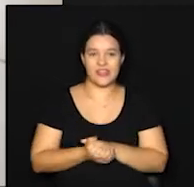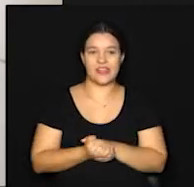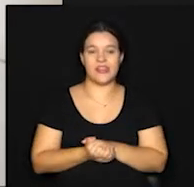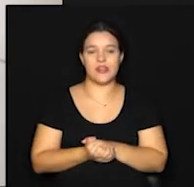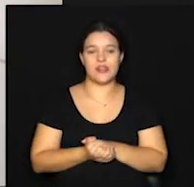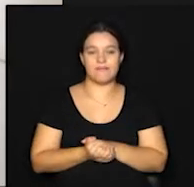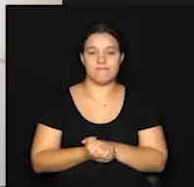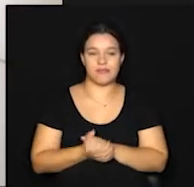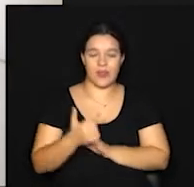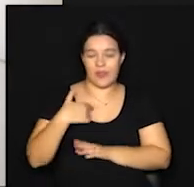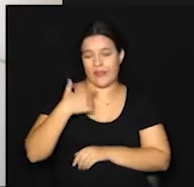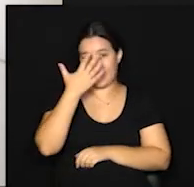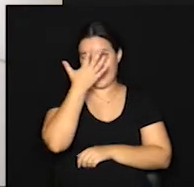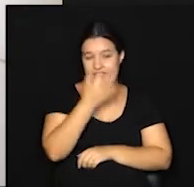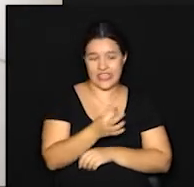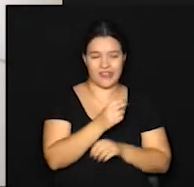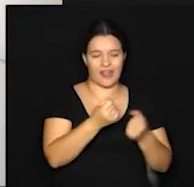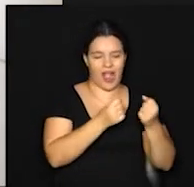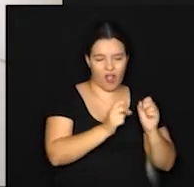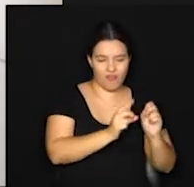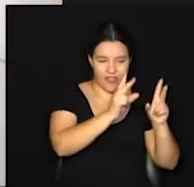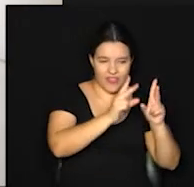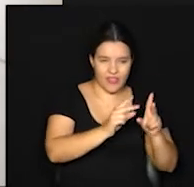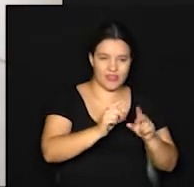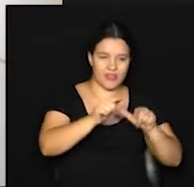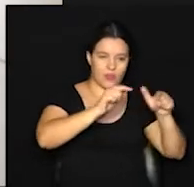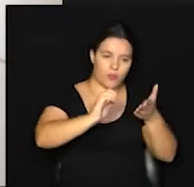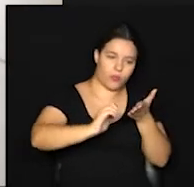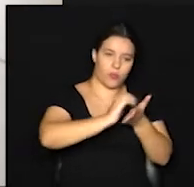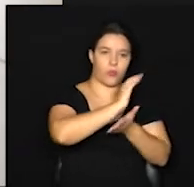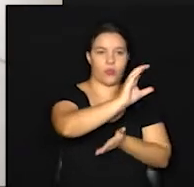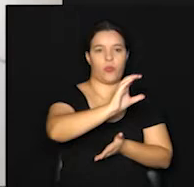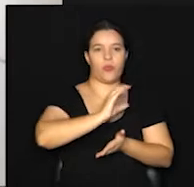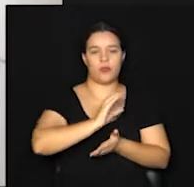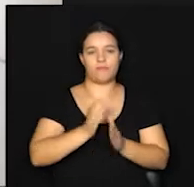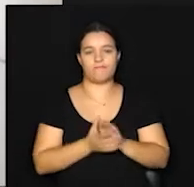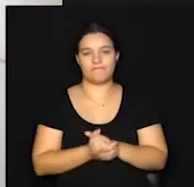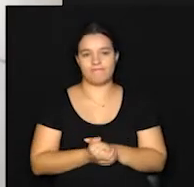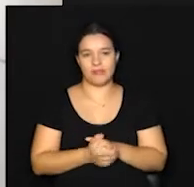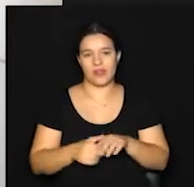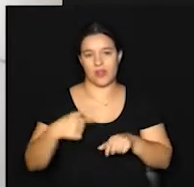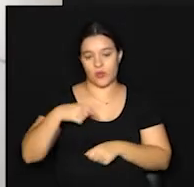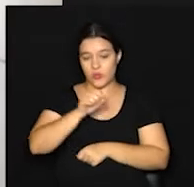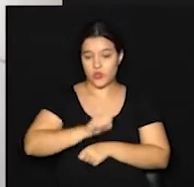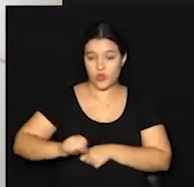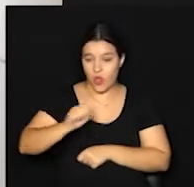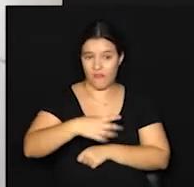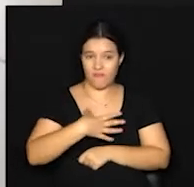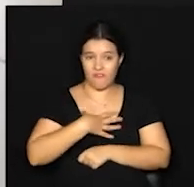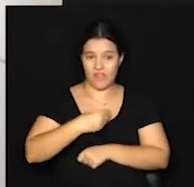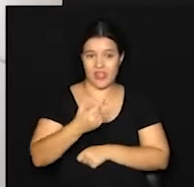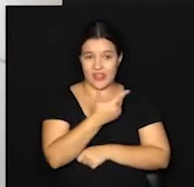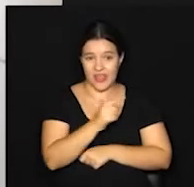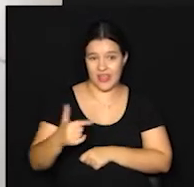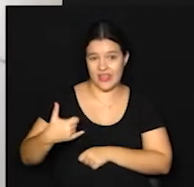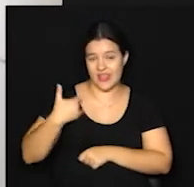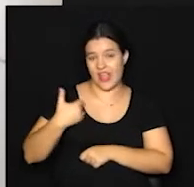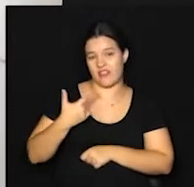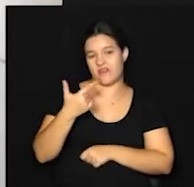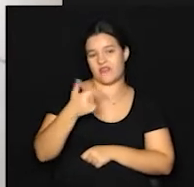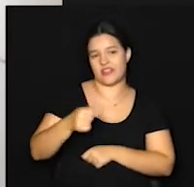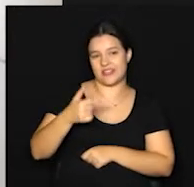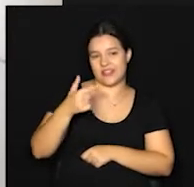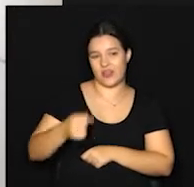foi que eu decidi ir, tinha uma outra situação. Eu estava solteira, eu não tinha filho, eu estava com 27 anos. Eu